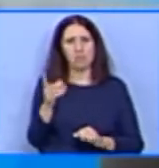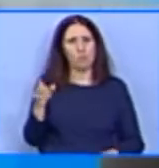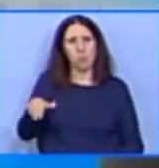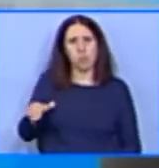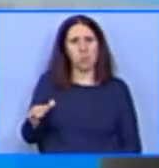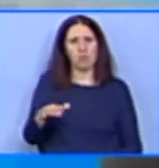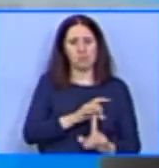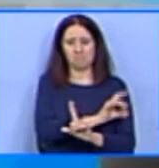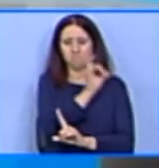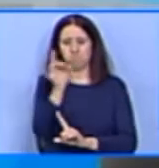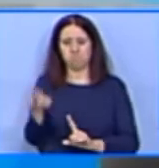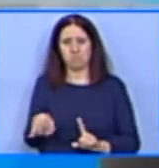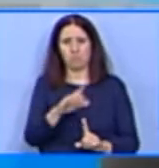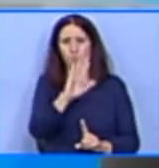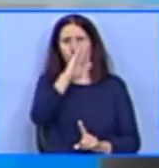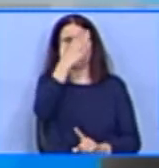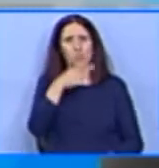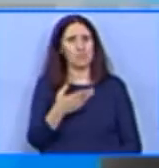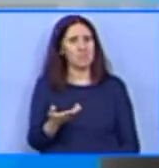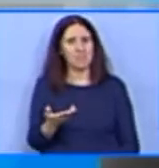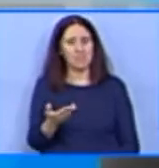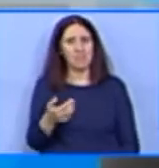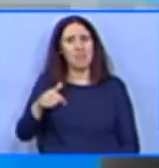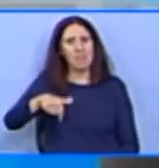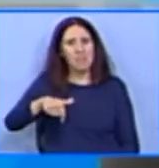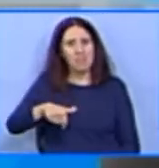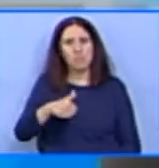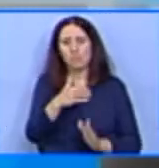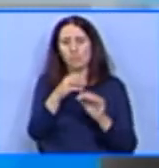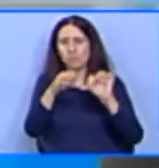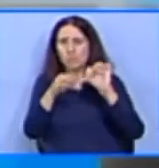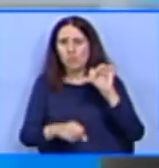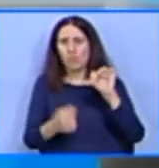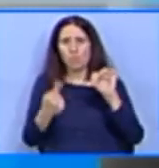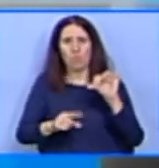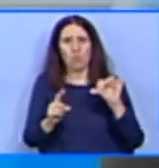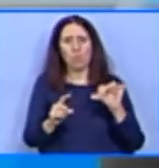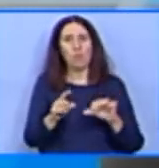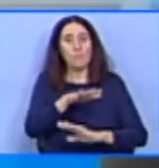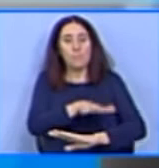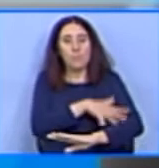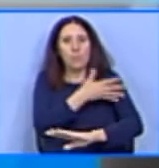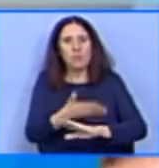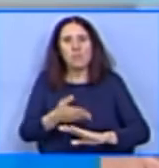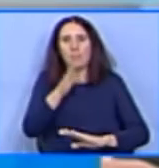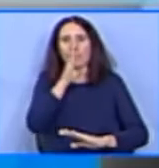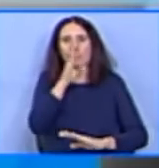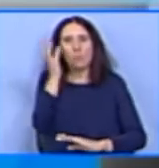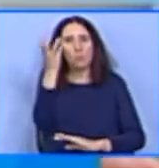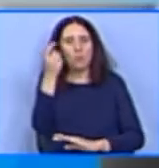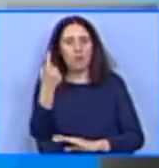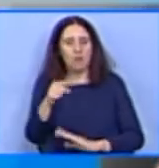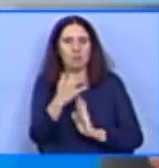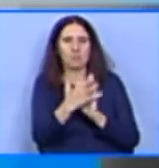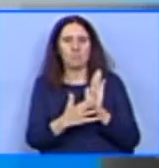à face de um gigante. Nós aqui não temos só mensagem, temos uma cultura poética nos Salmos, uma